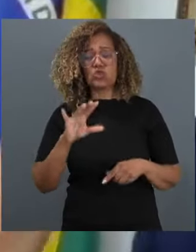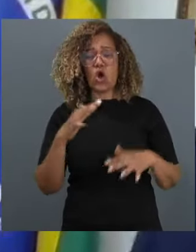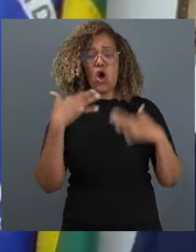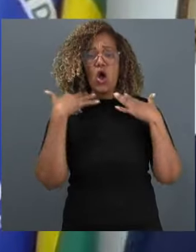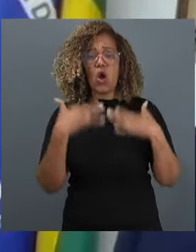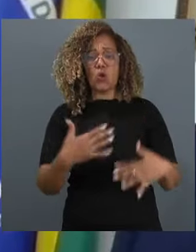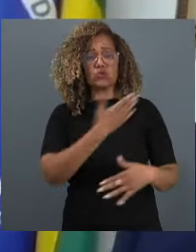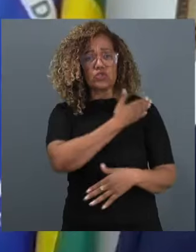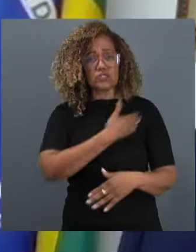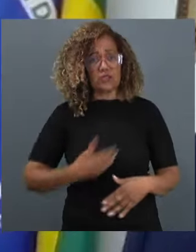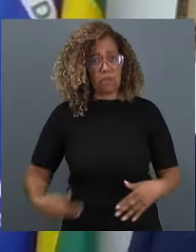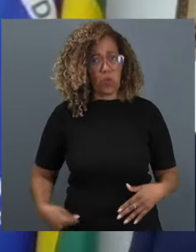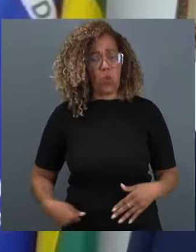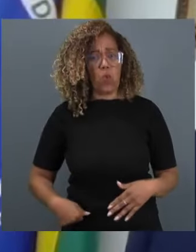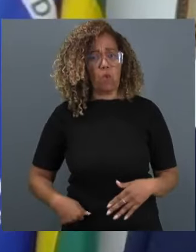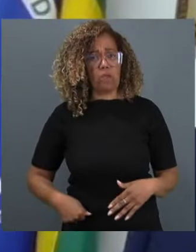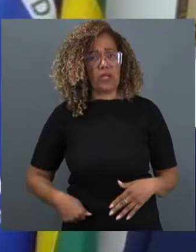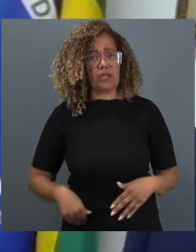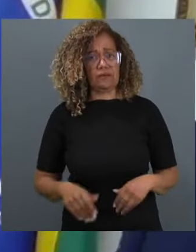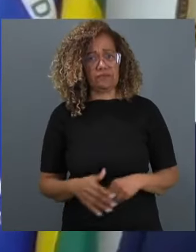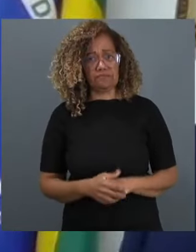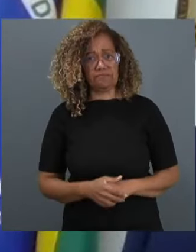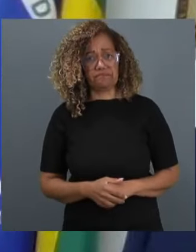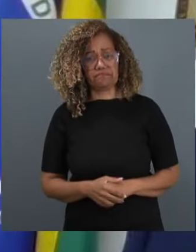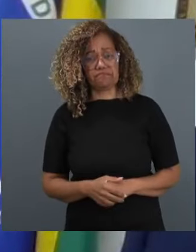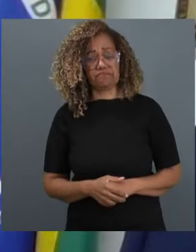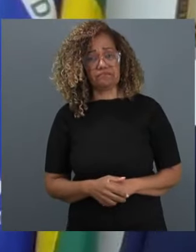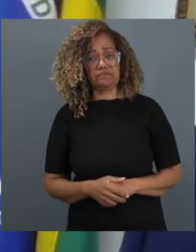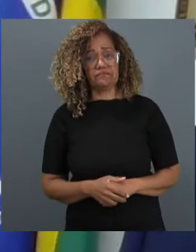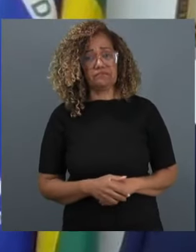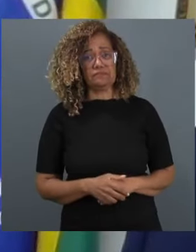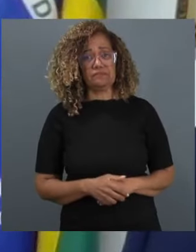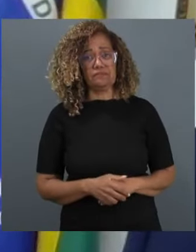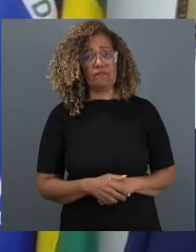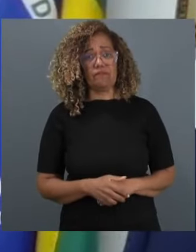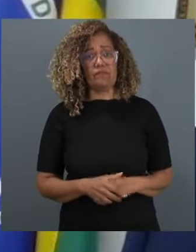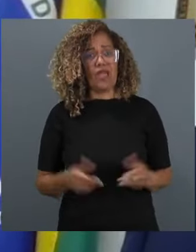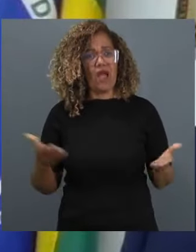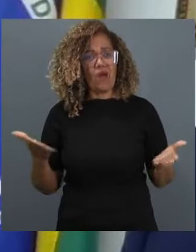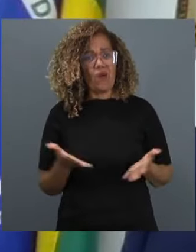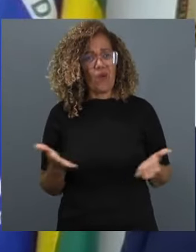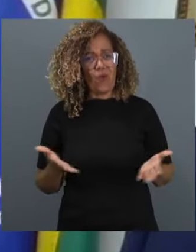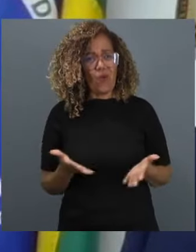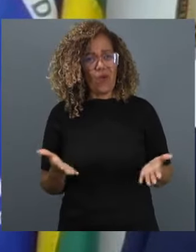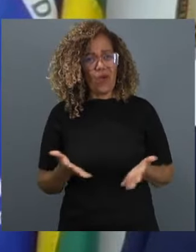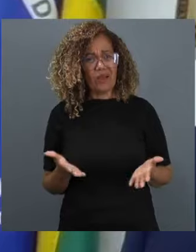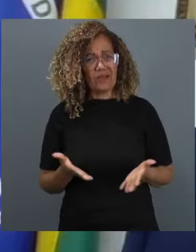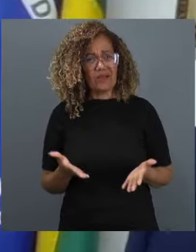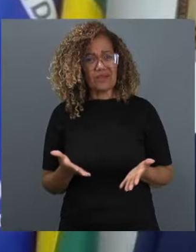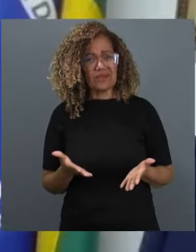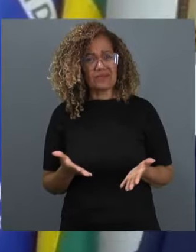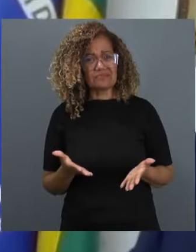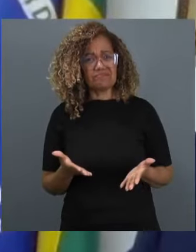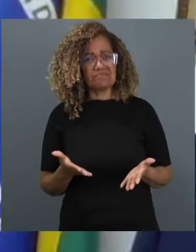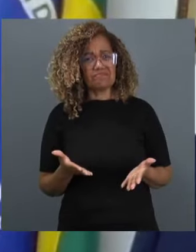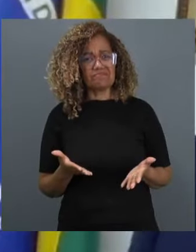foi tratorado. E aí, agora, se